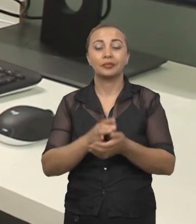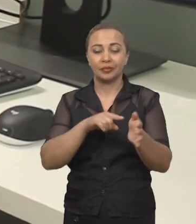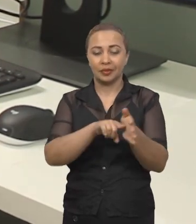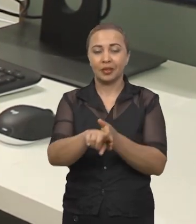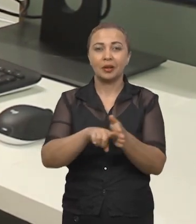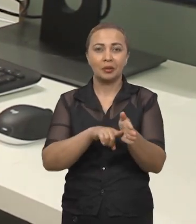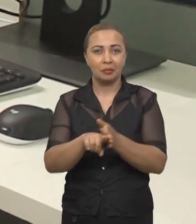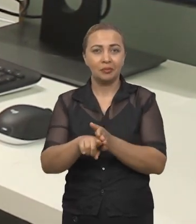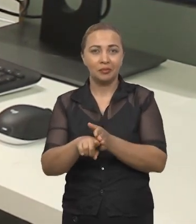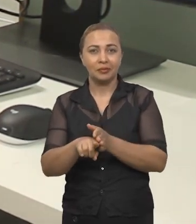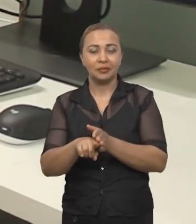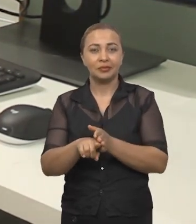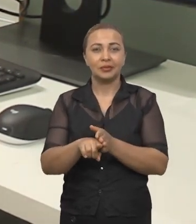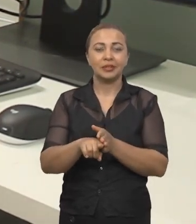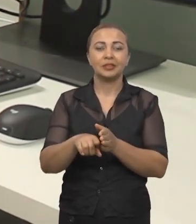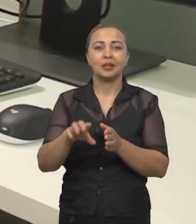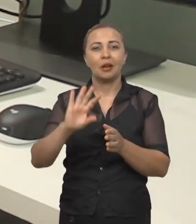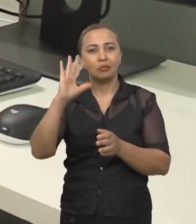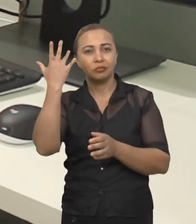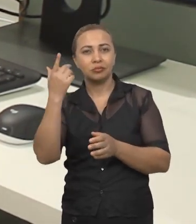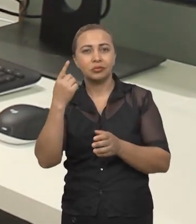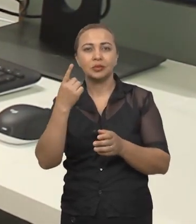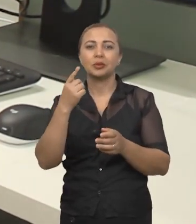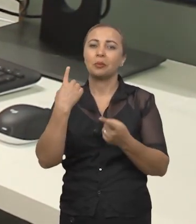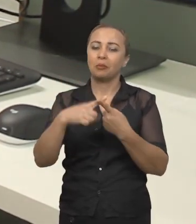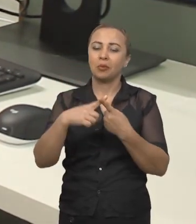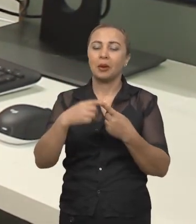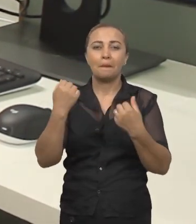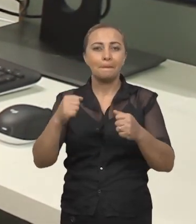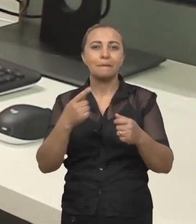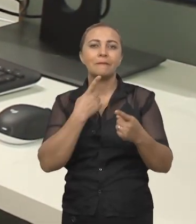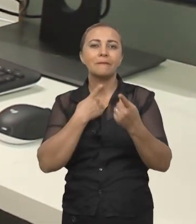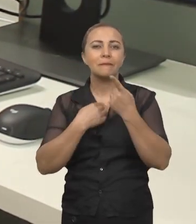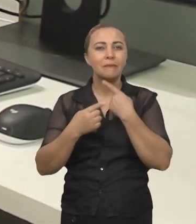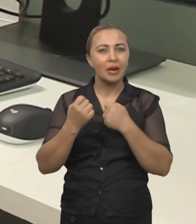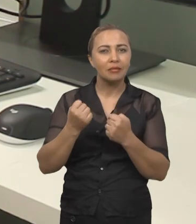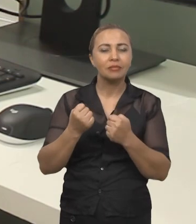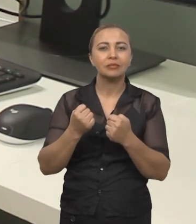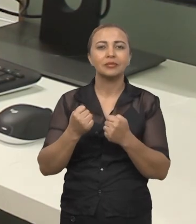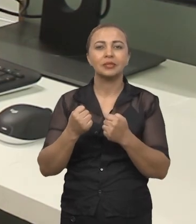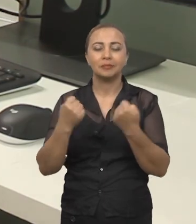a pesquisa, né, se deu, né, pelo fato da necessidade